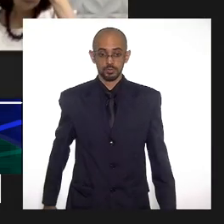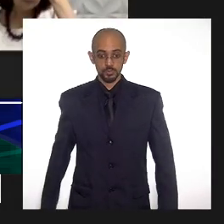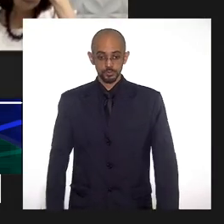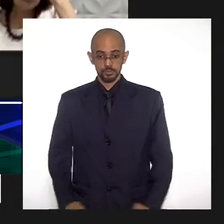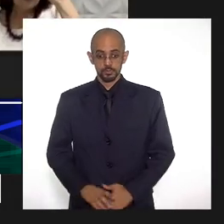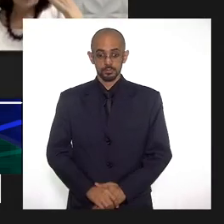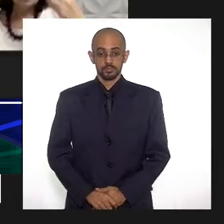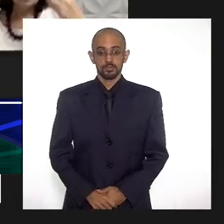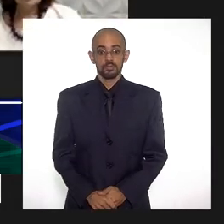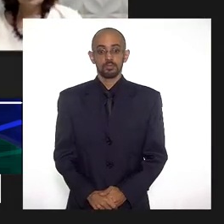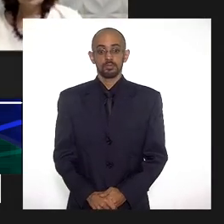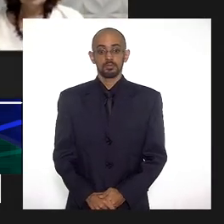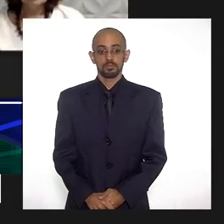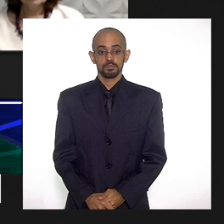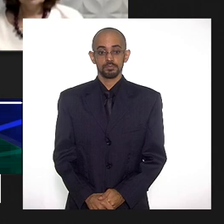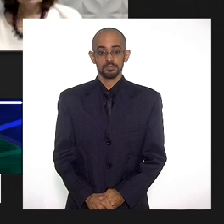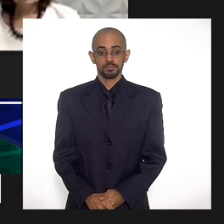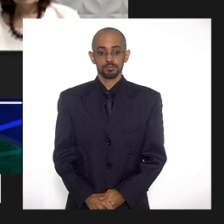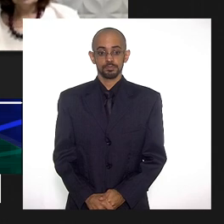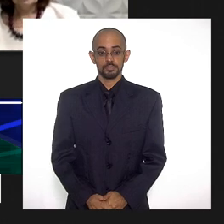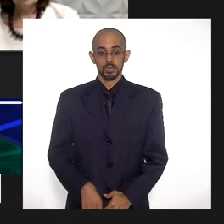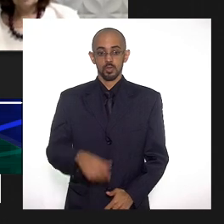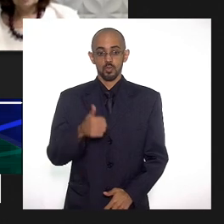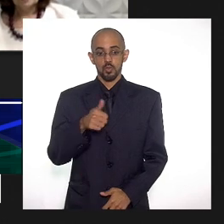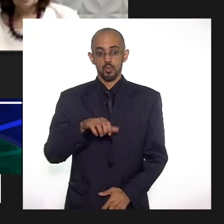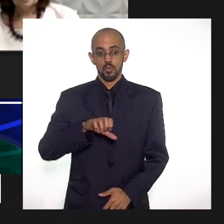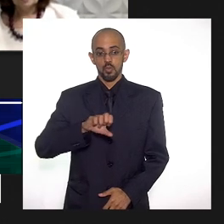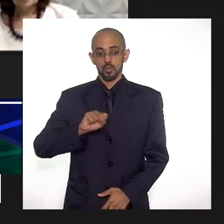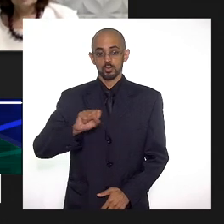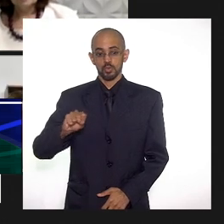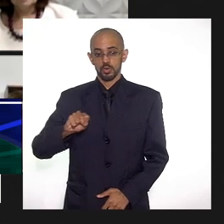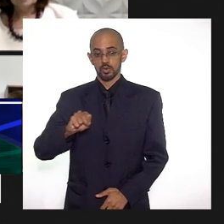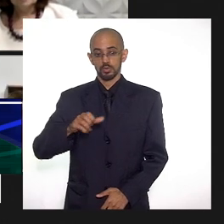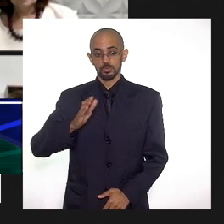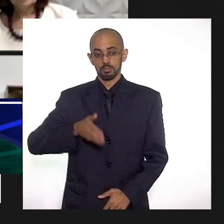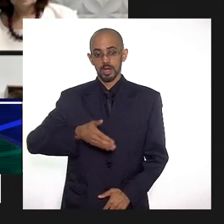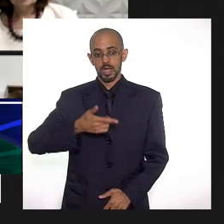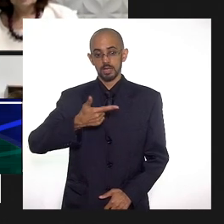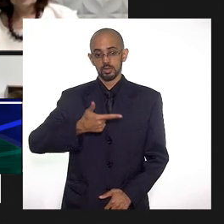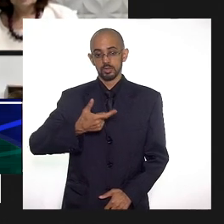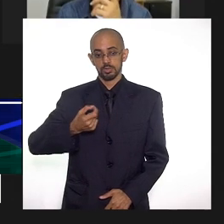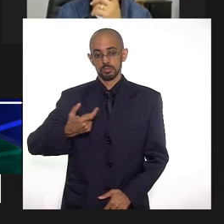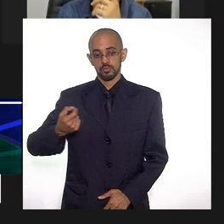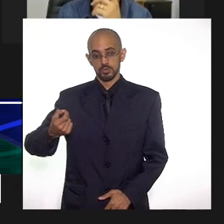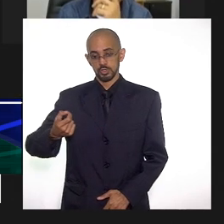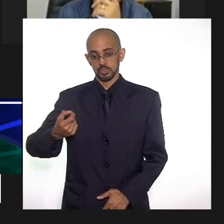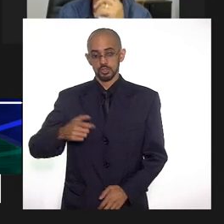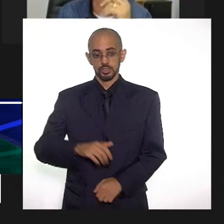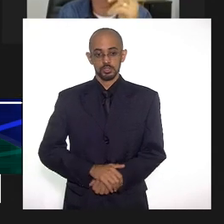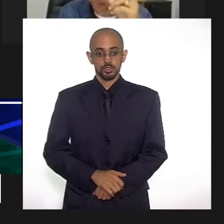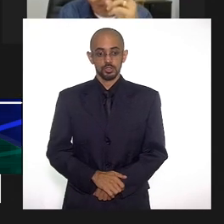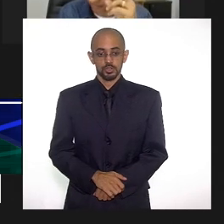Está em vigor. É a 188 de 2020. Isso, exatamente. Presidente. Janeiro.